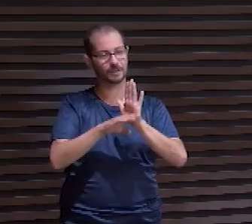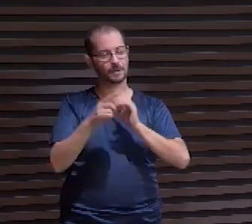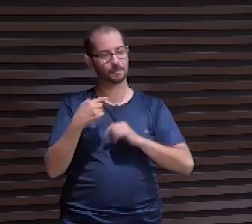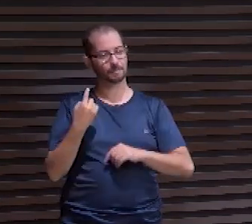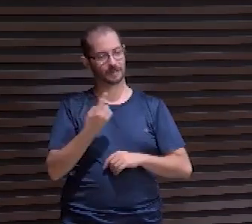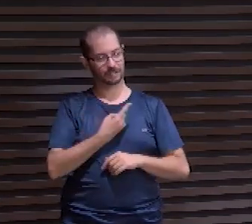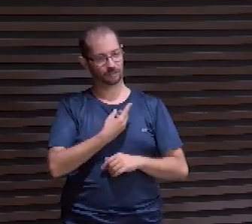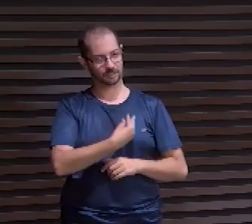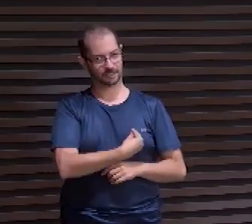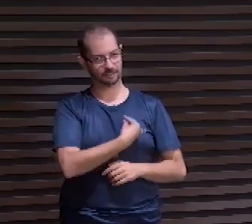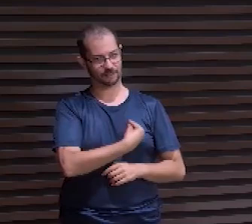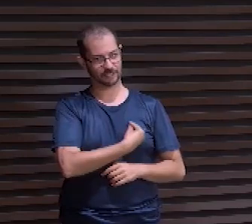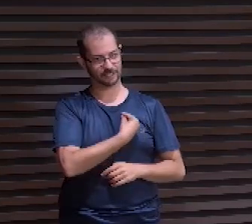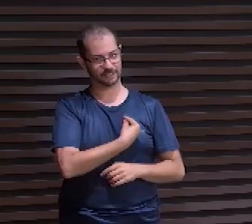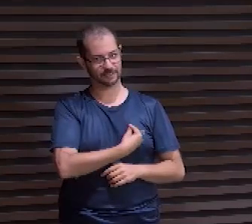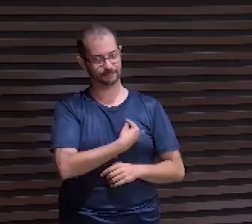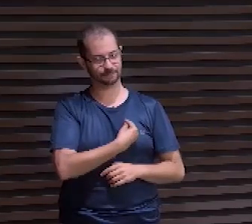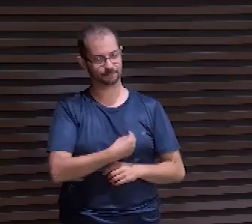vidas.